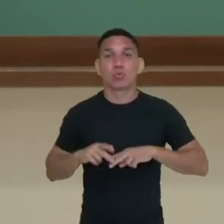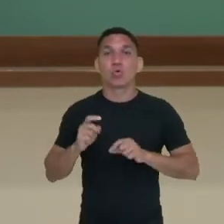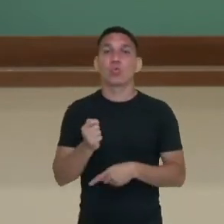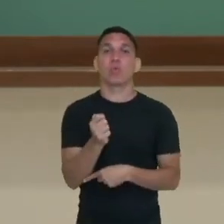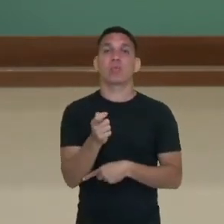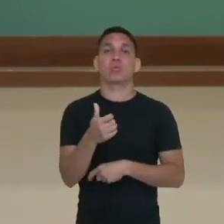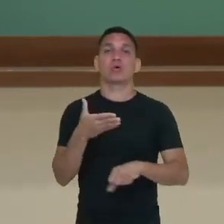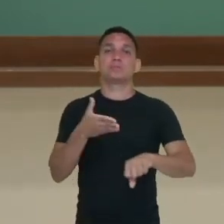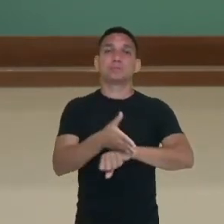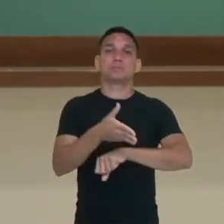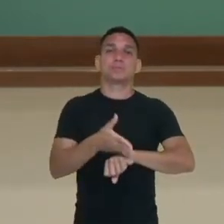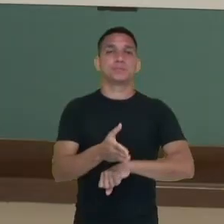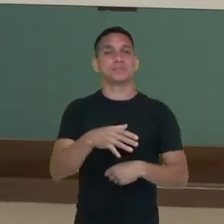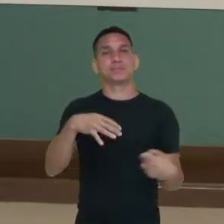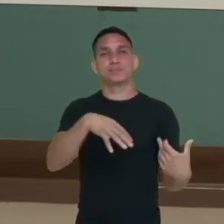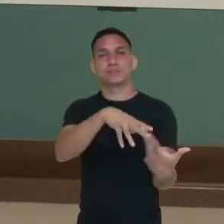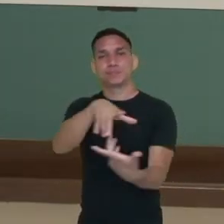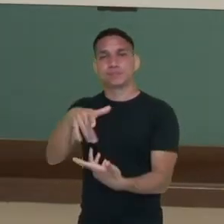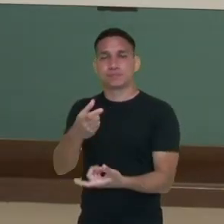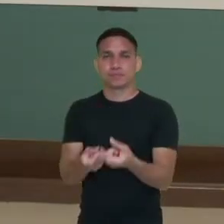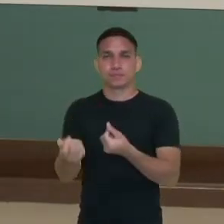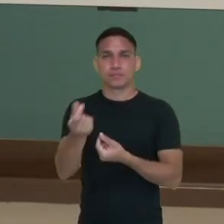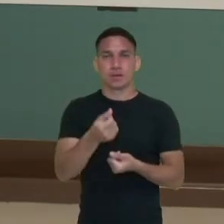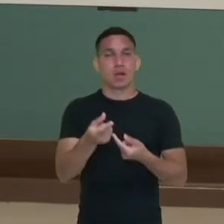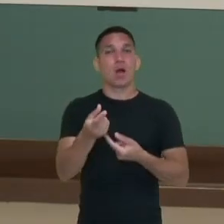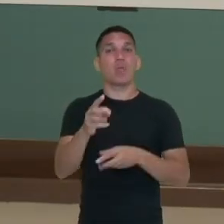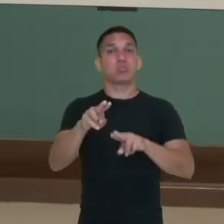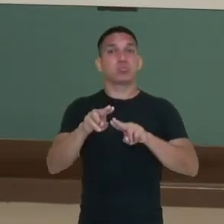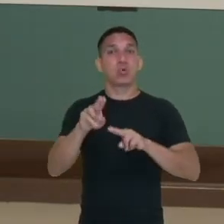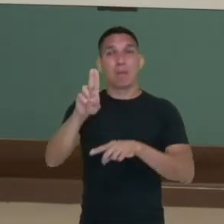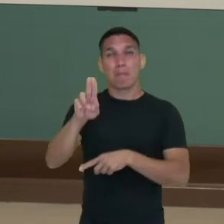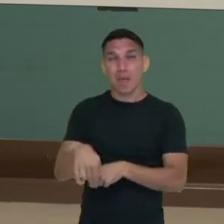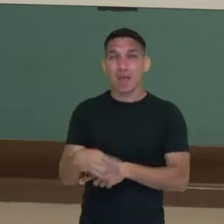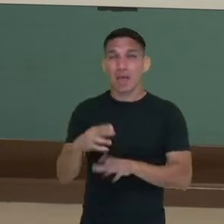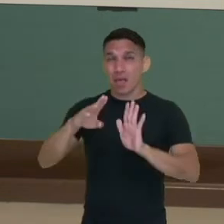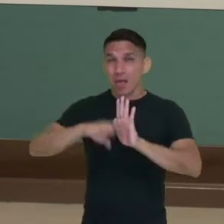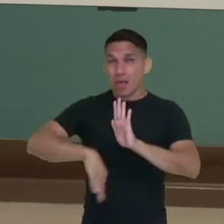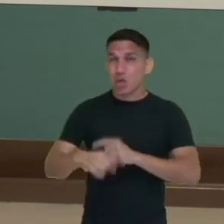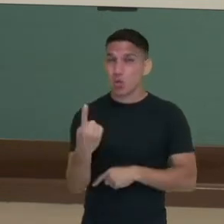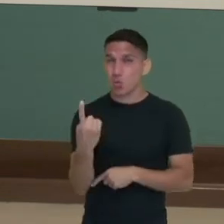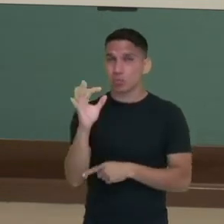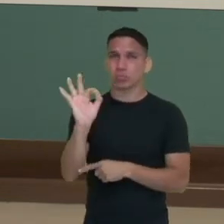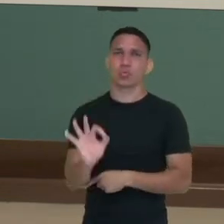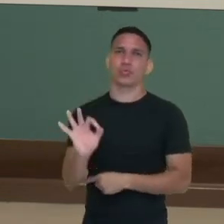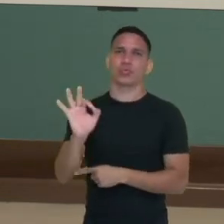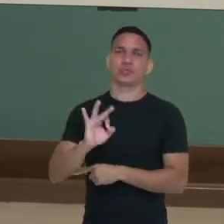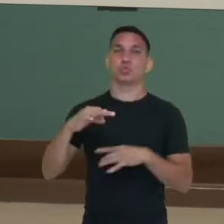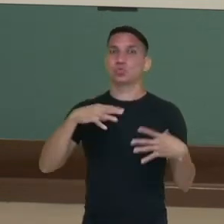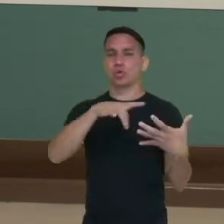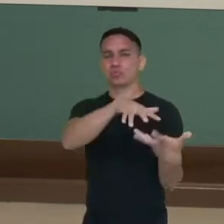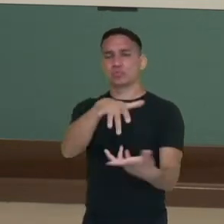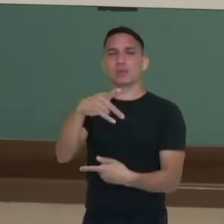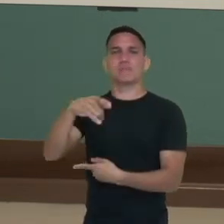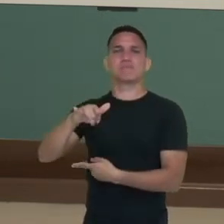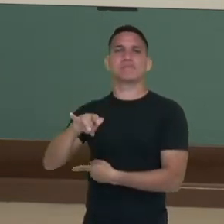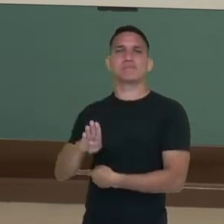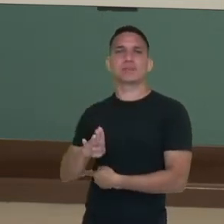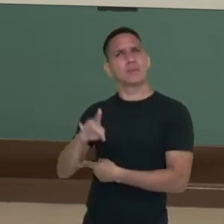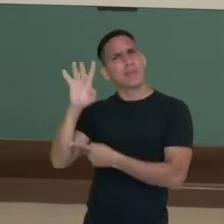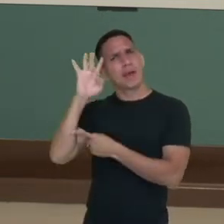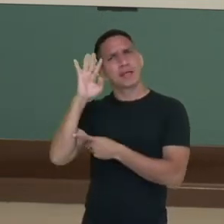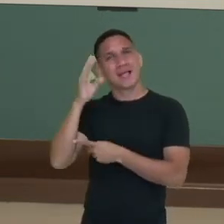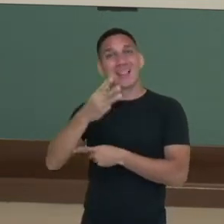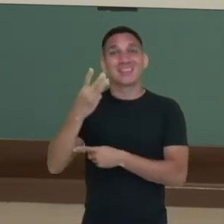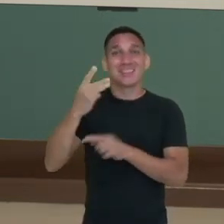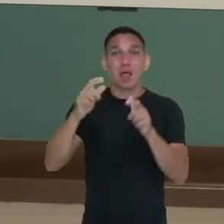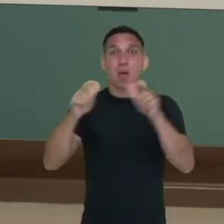com, olha só, menos de 1% de todo o PIB mundial. Imagine um continente que é o terceiro maior